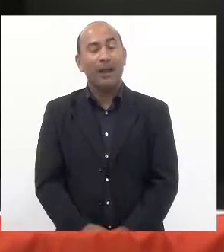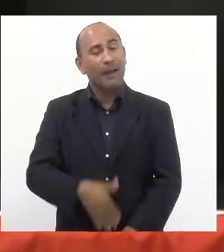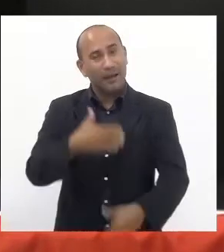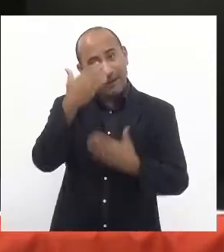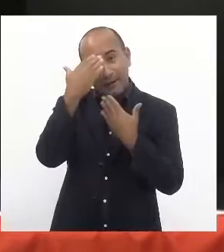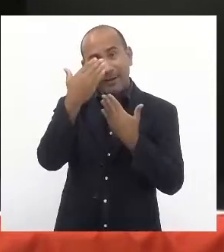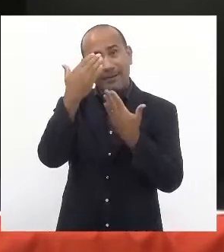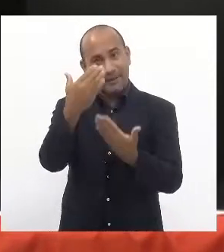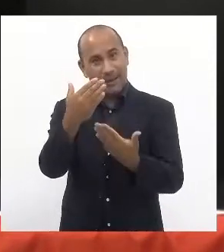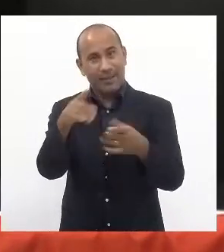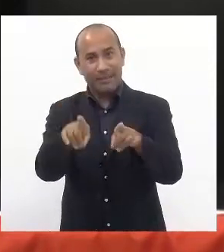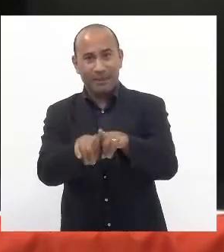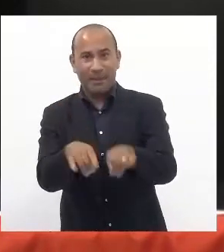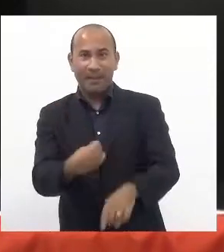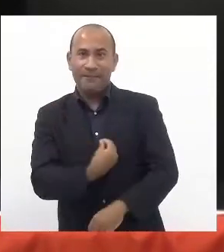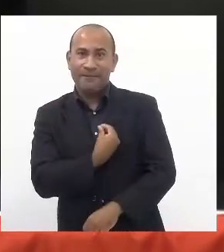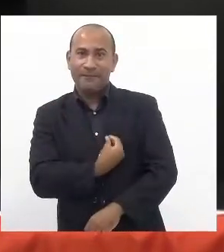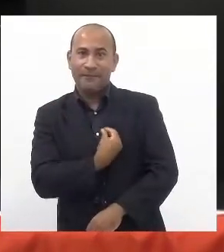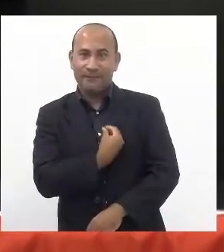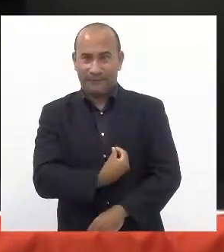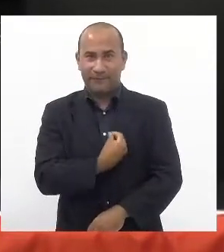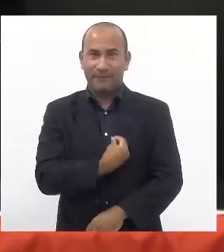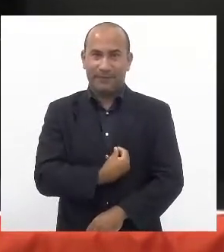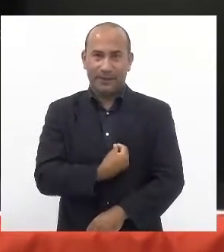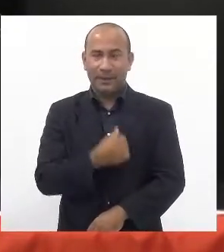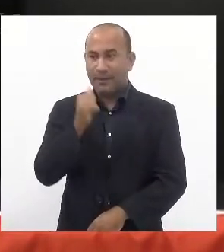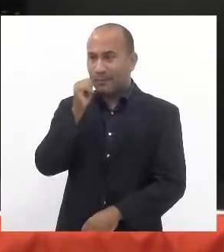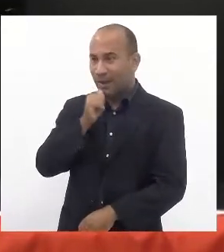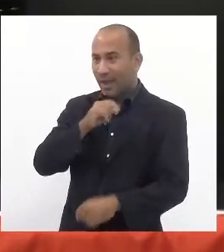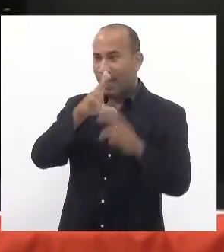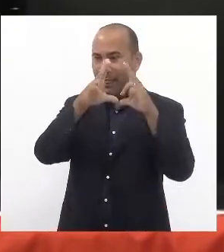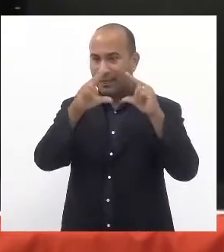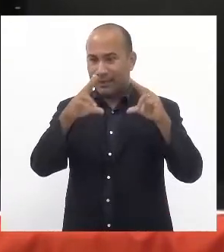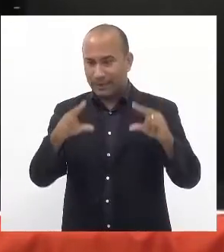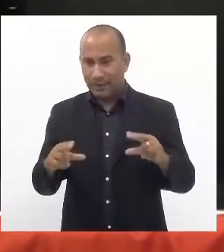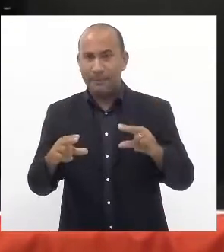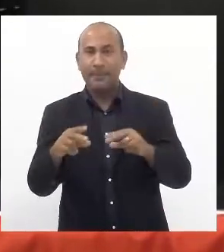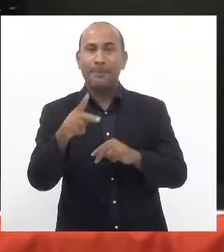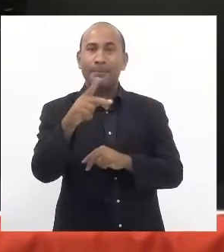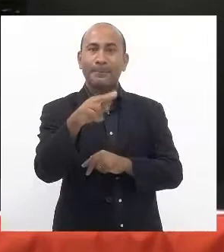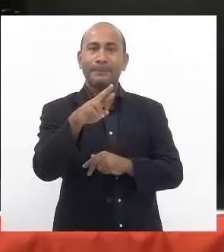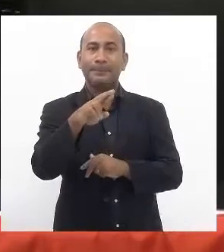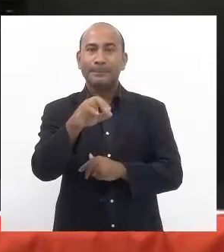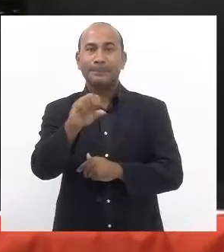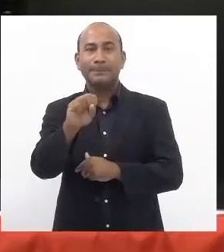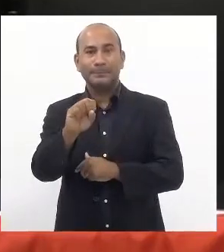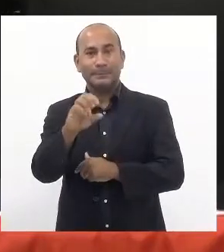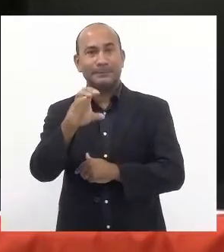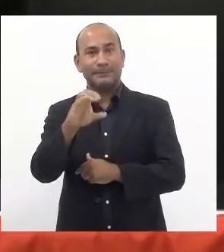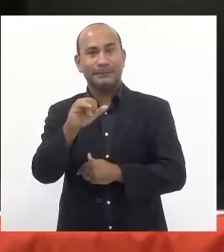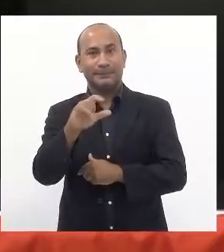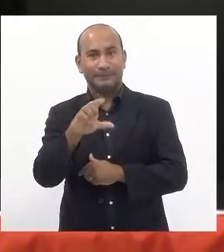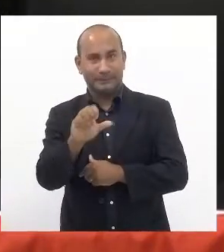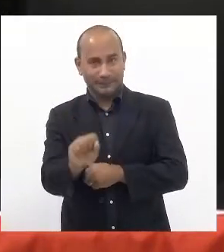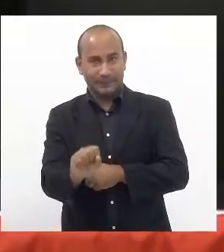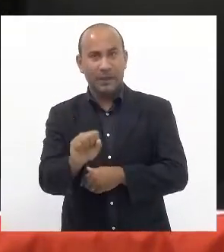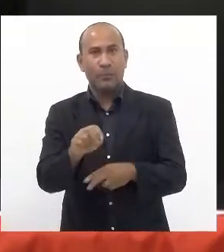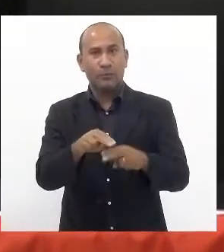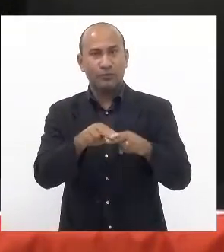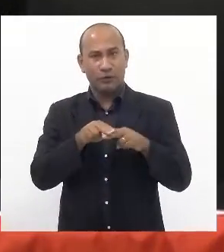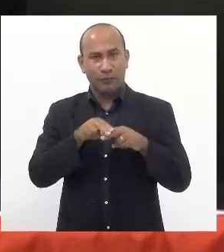Agradecer aqui a presença da nossa libanesa, Priscila Sacalém, representando aqui o nosso